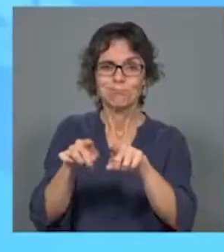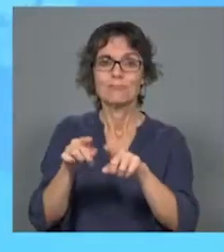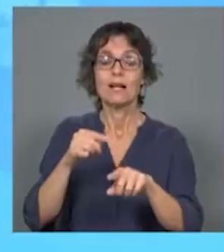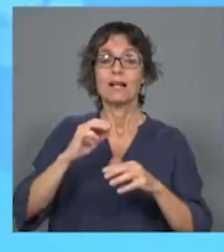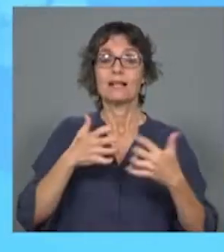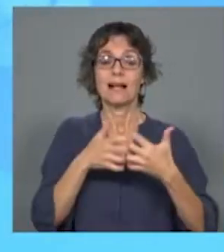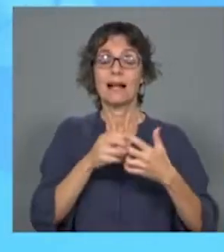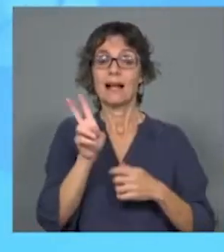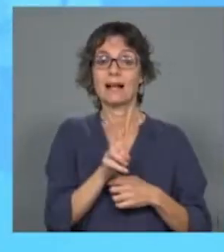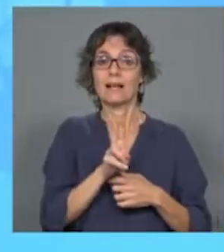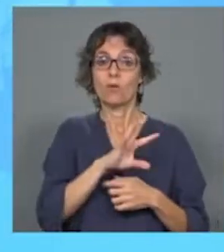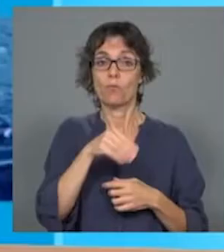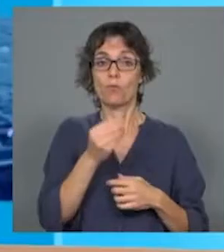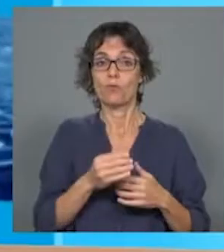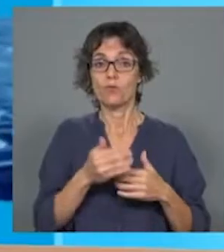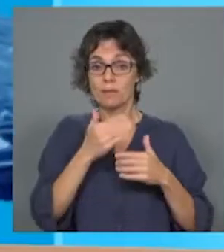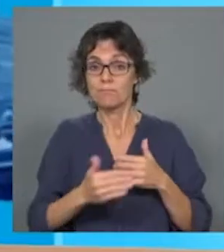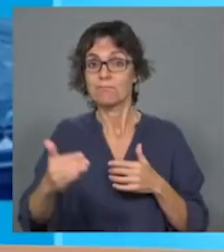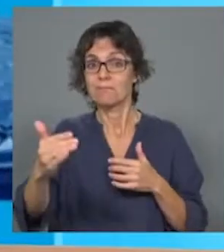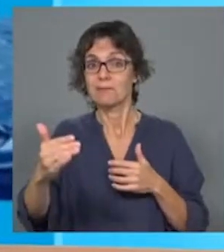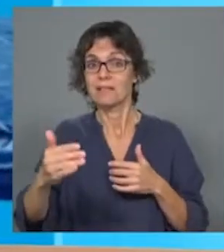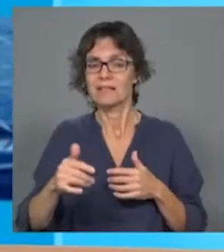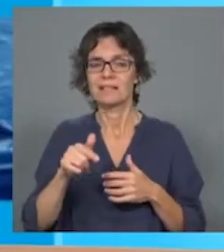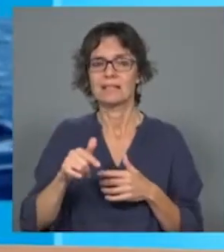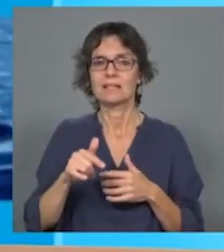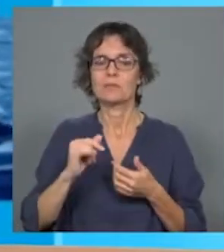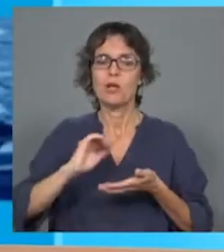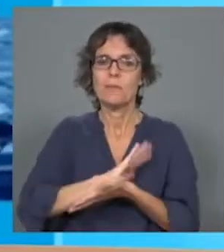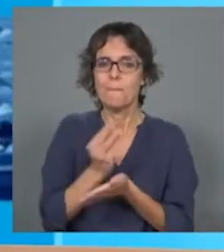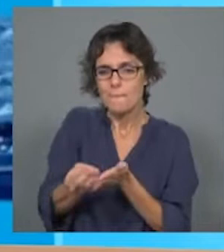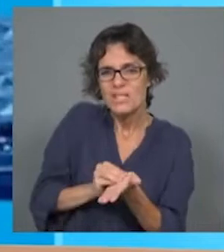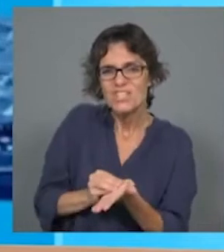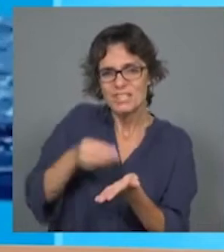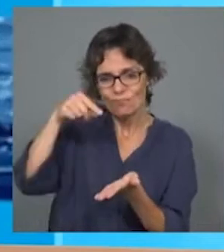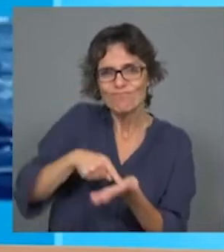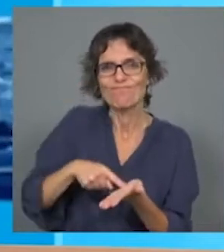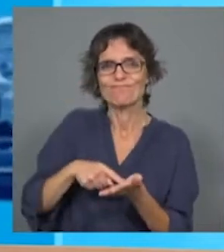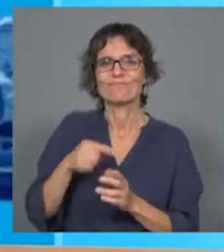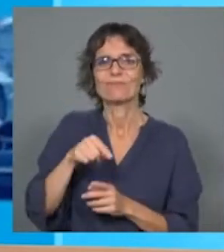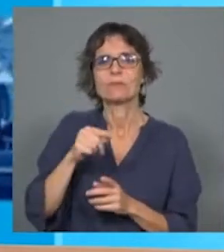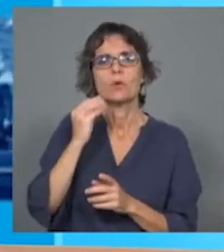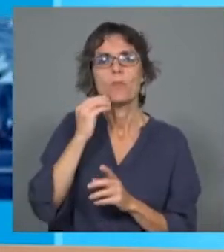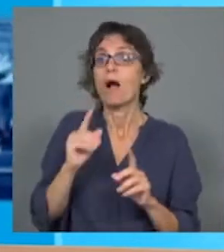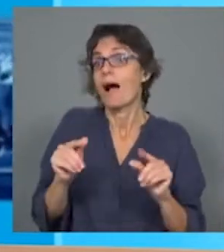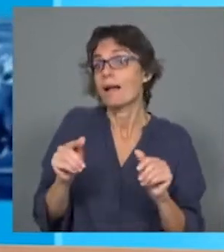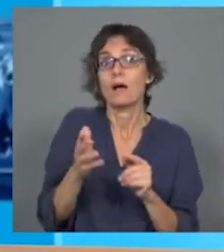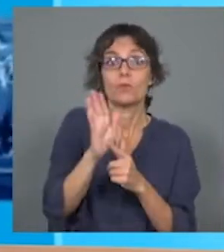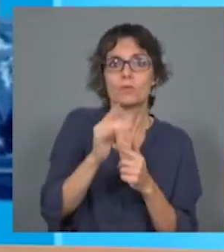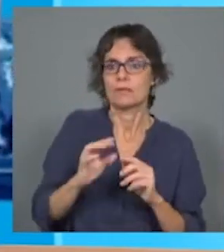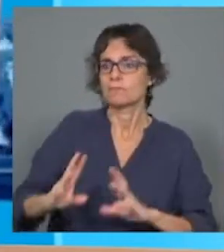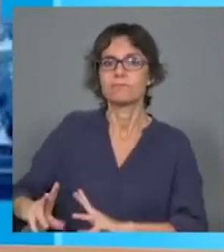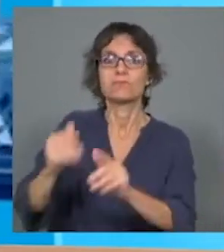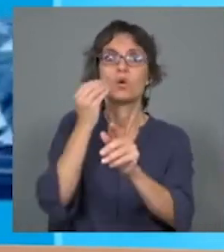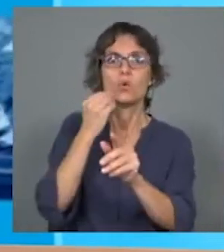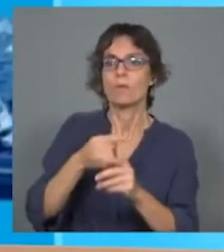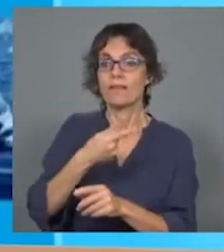Mundial, isto para não irmos ao século XIX, e, portanto, à imprensa escrita propriamente dita. Mas a evolução da rádio, por um lado, a evolução